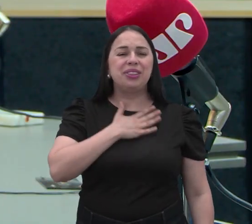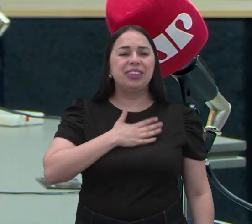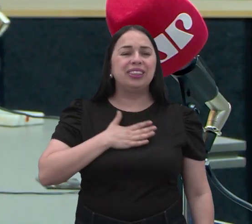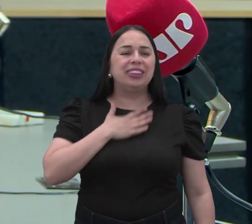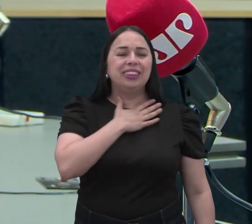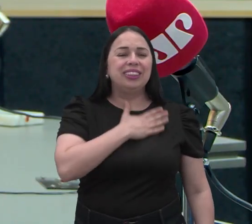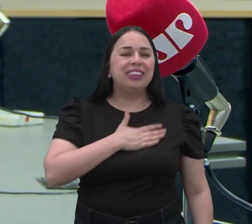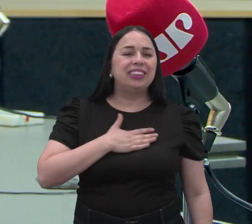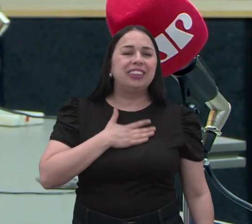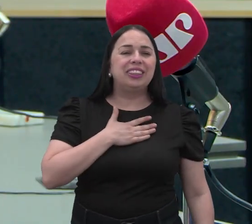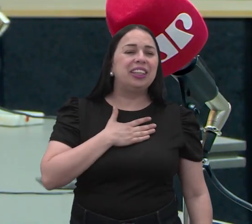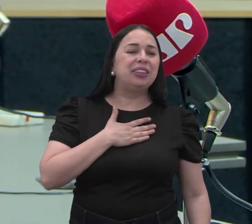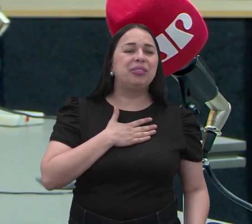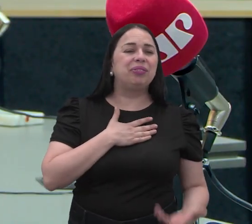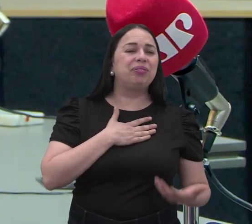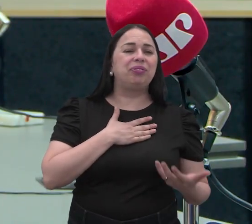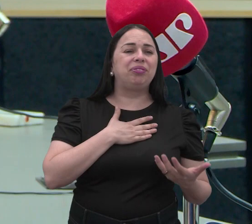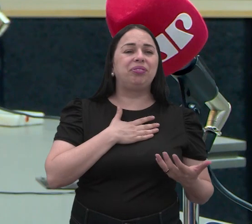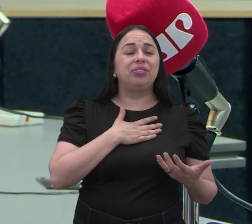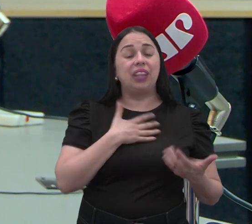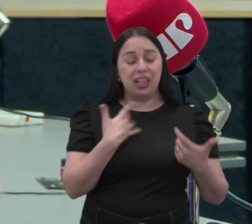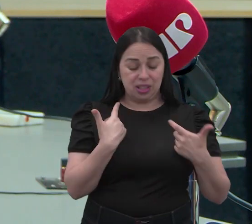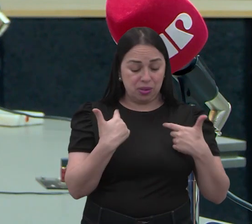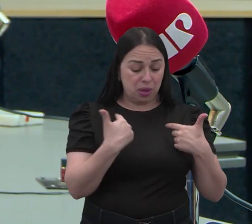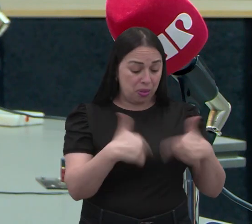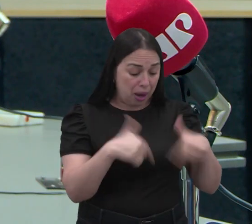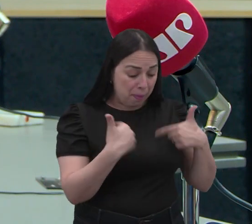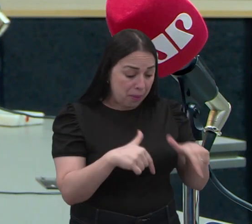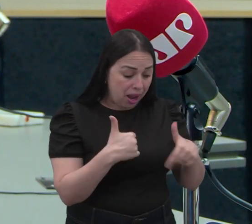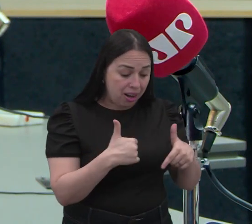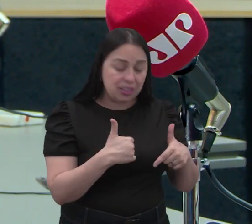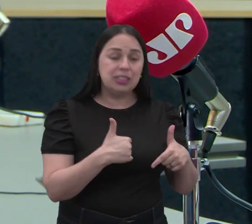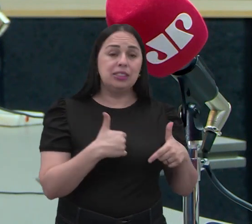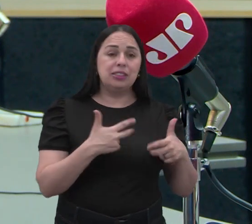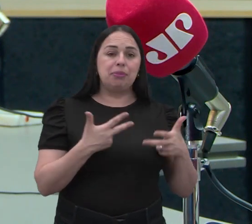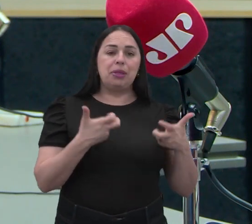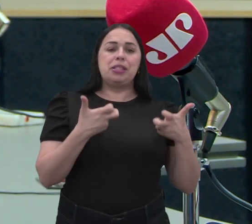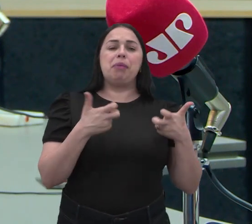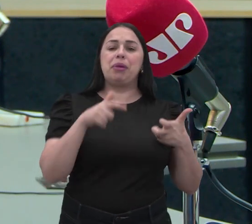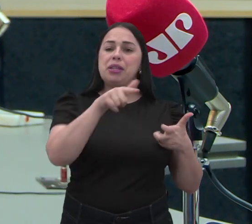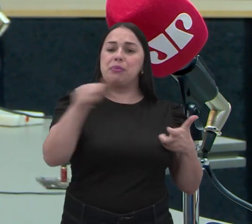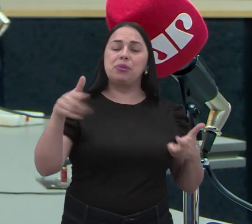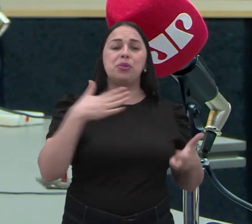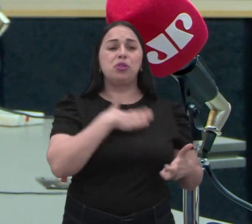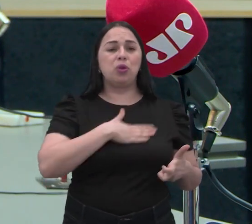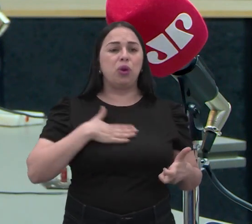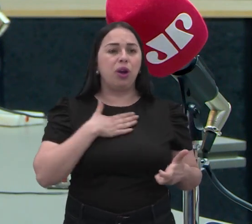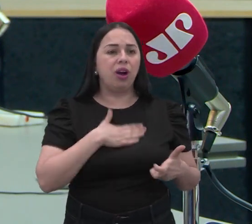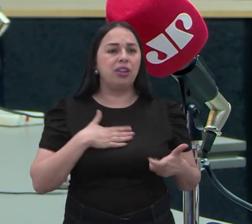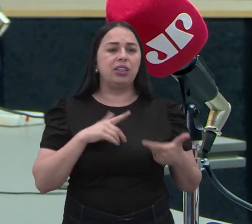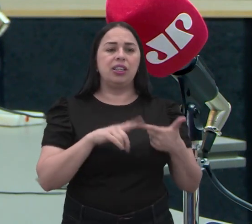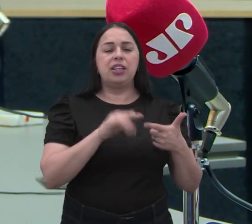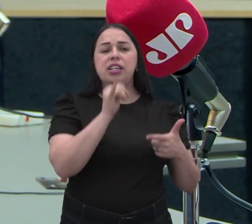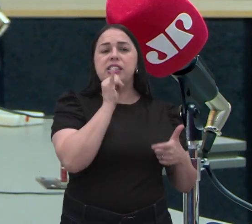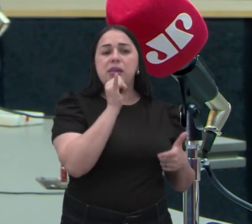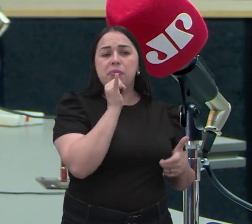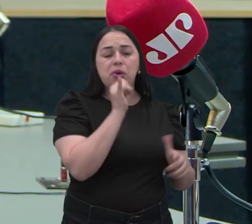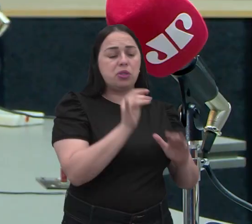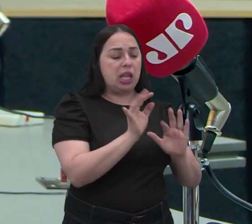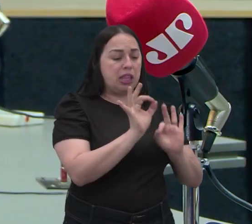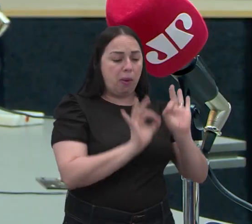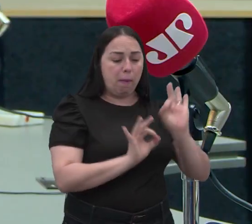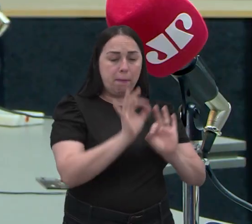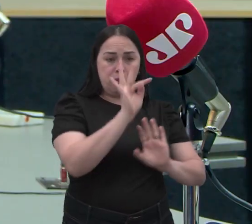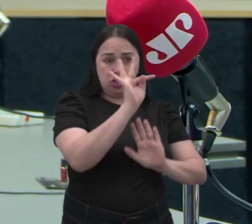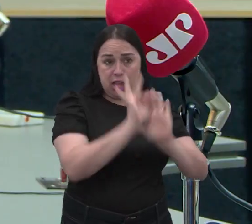gostoso ainda, quando você percebe que o trabalho que você está fazendo tem um retorno. Seja fazendo uma nota que